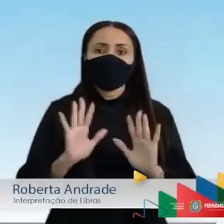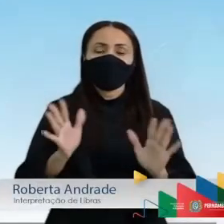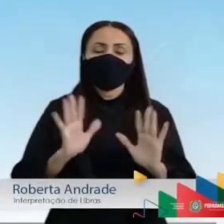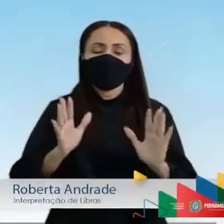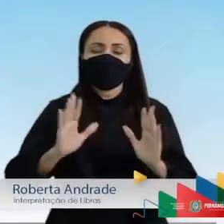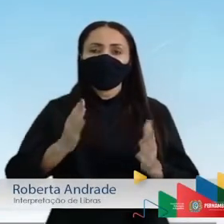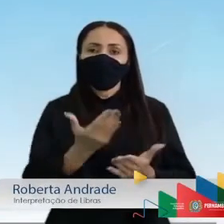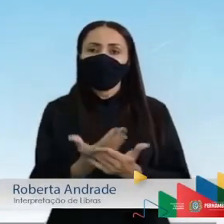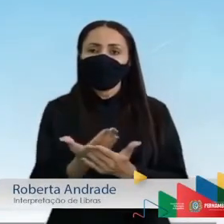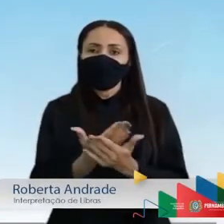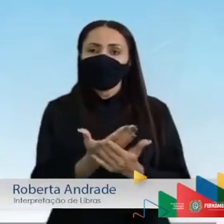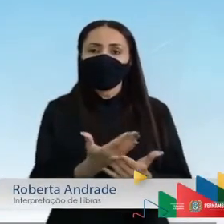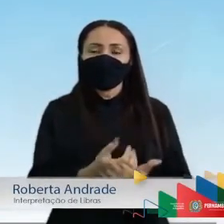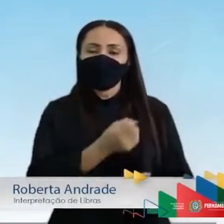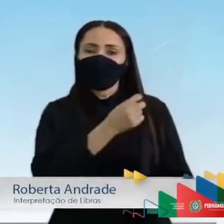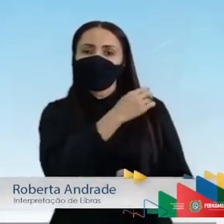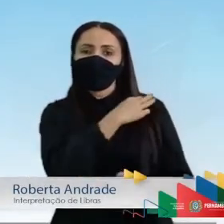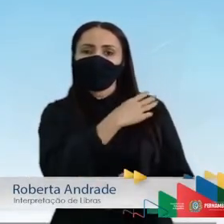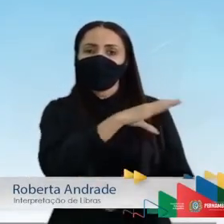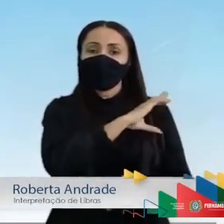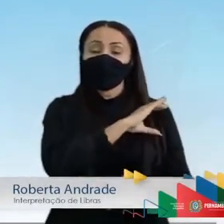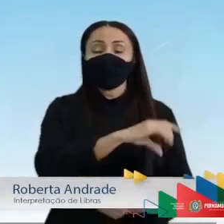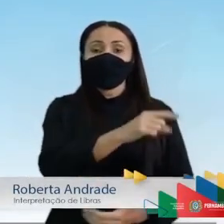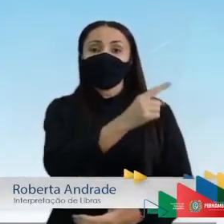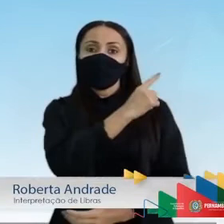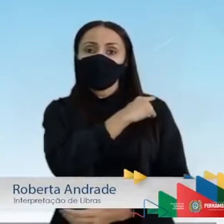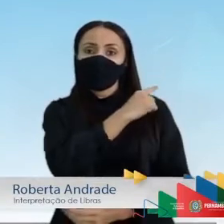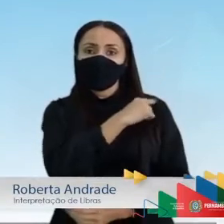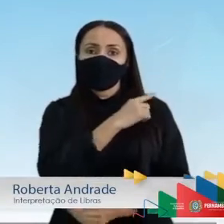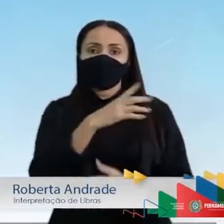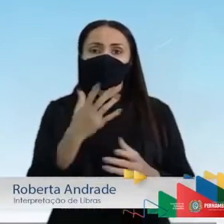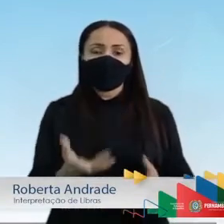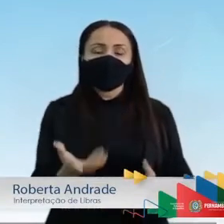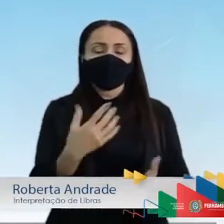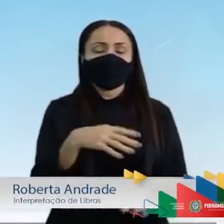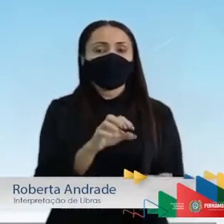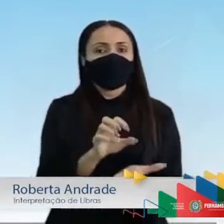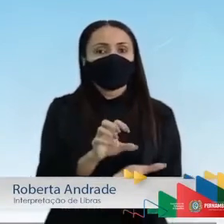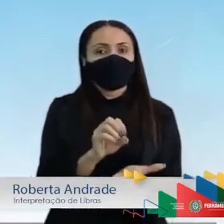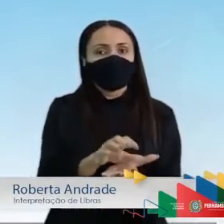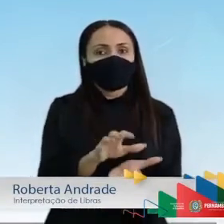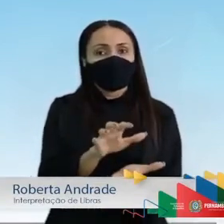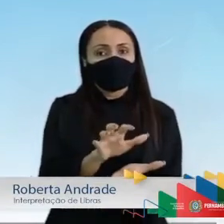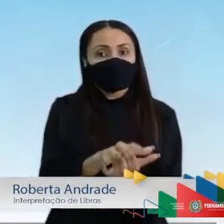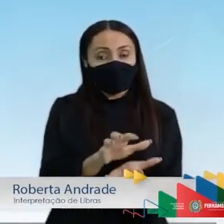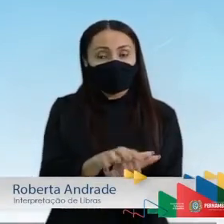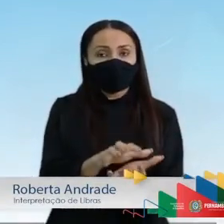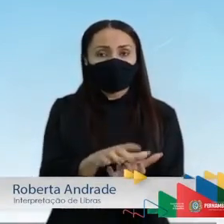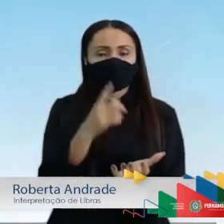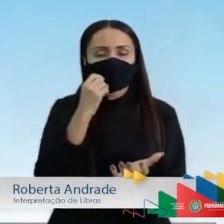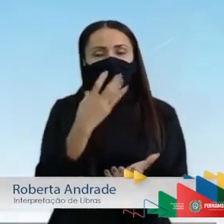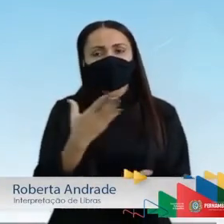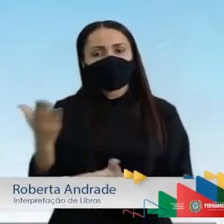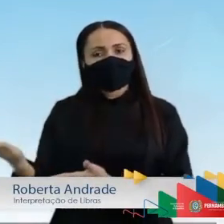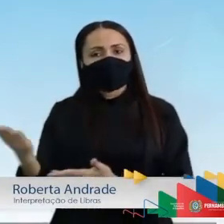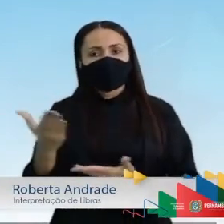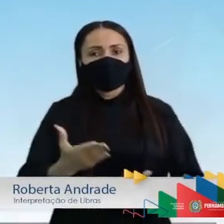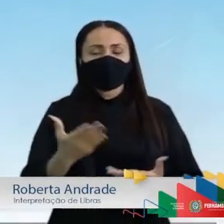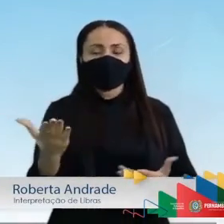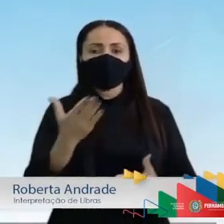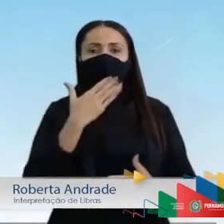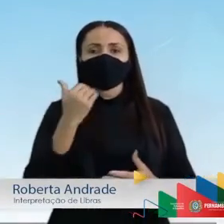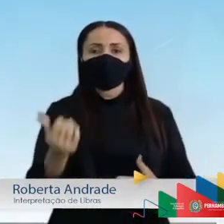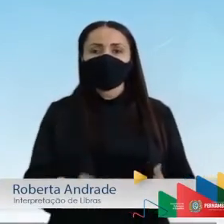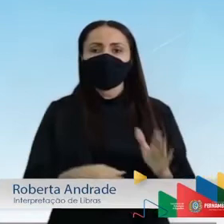Olá, estudantes do ensino médio do primeiro ano de todo o estado de Pernambuco, sejam muito bem-vindos ao